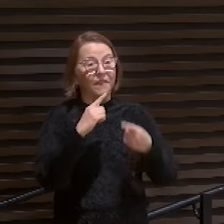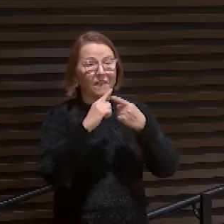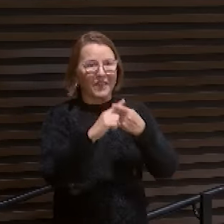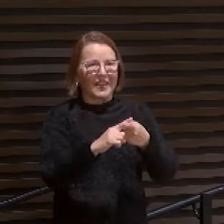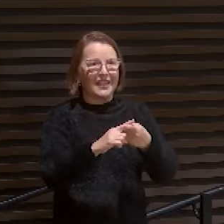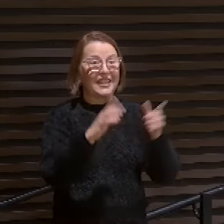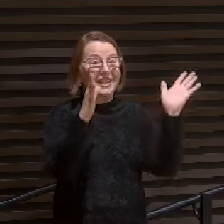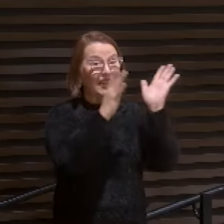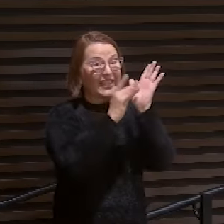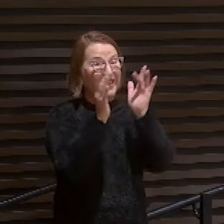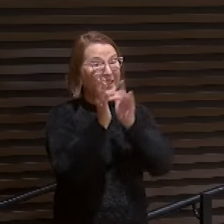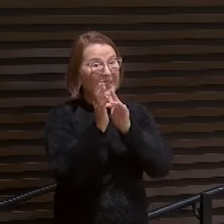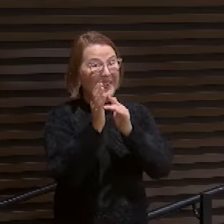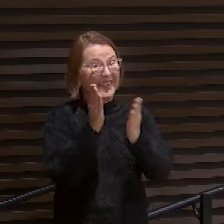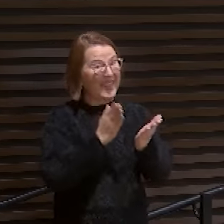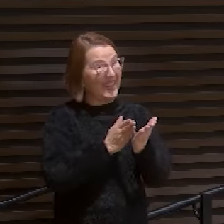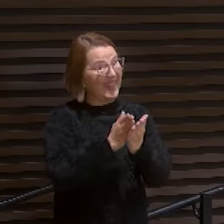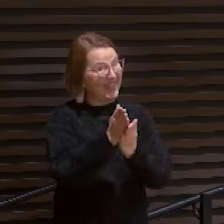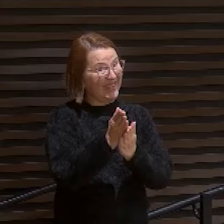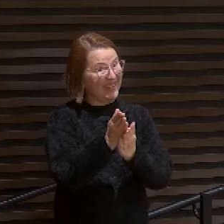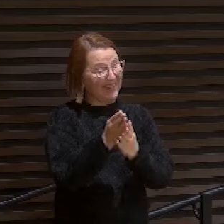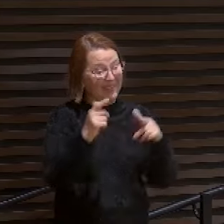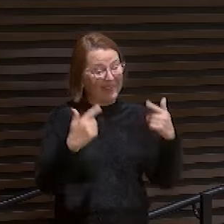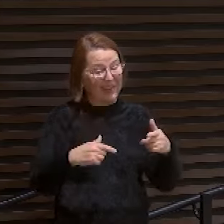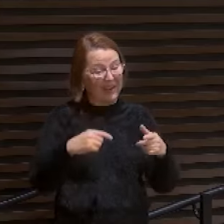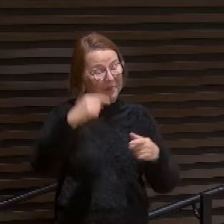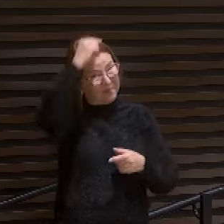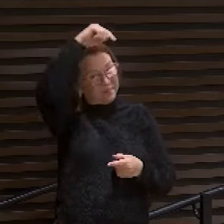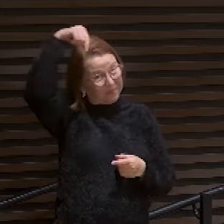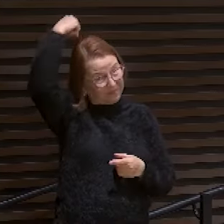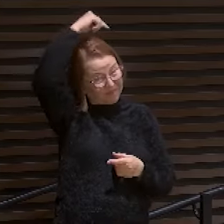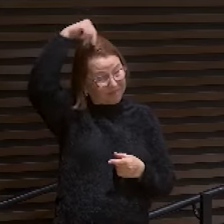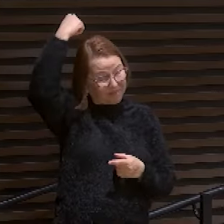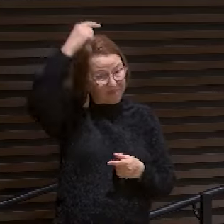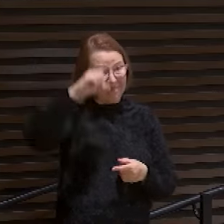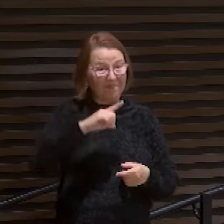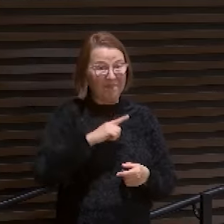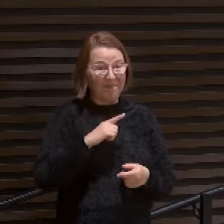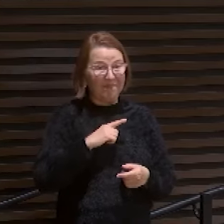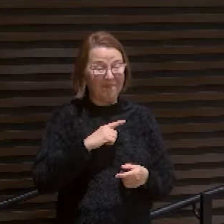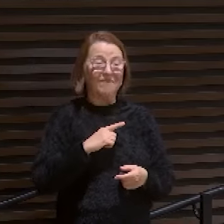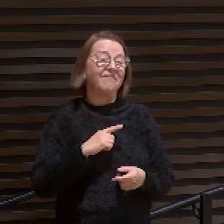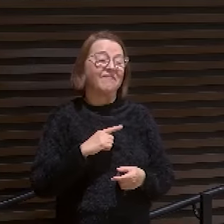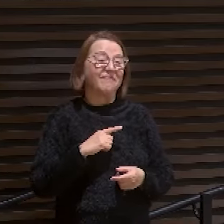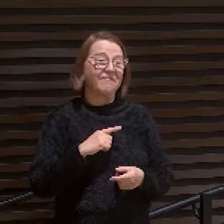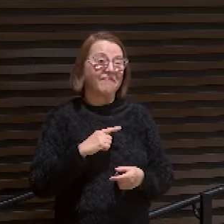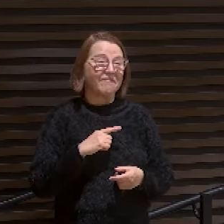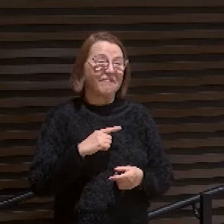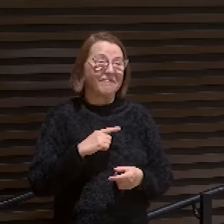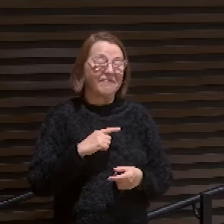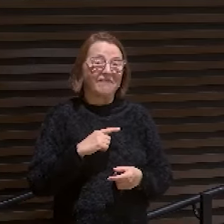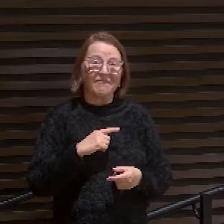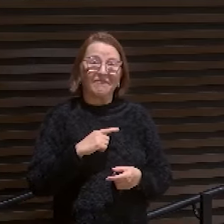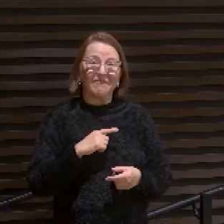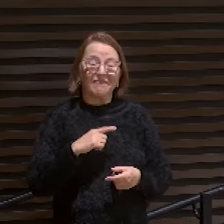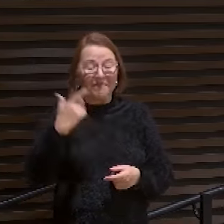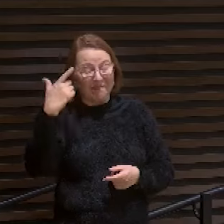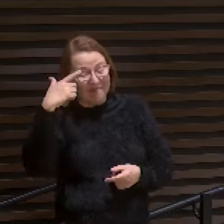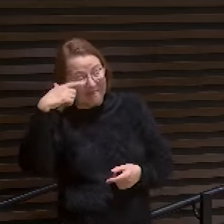entrou no Santo dos Santos, tendo obtido eterna redenção. O preço foi pago.